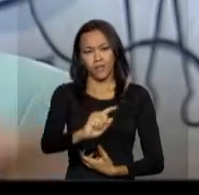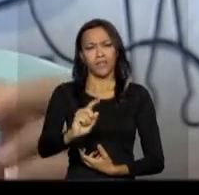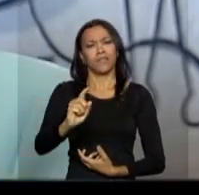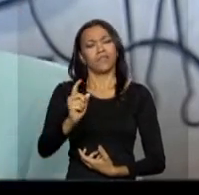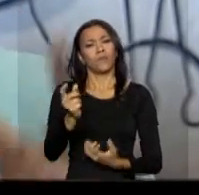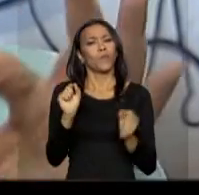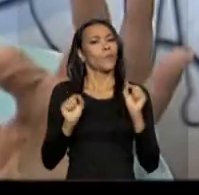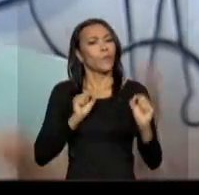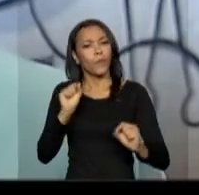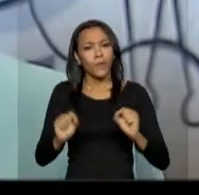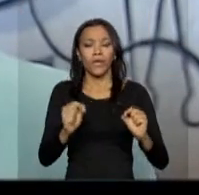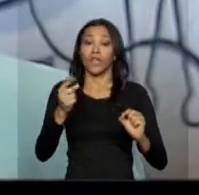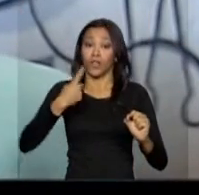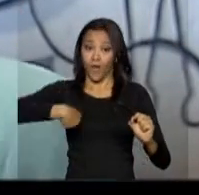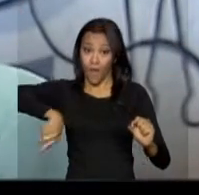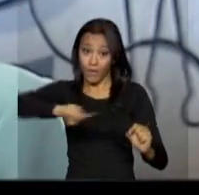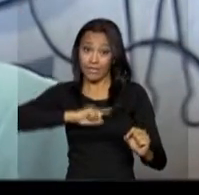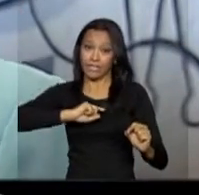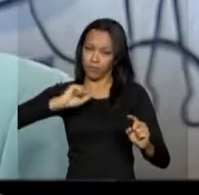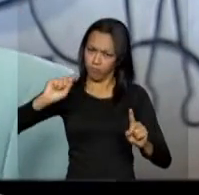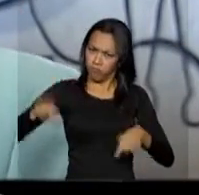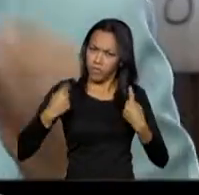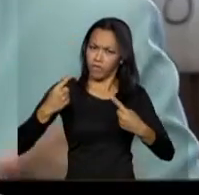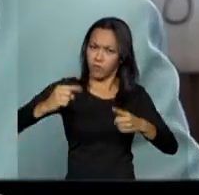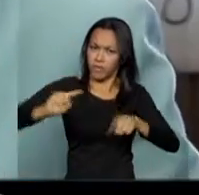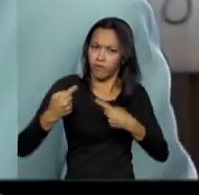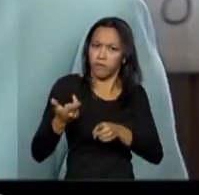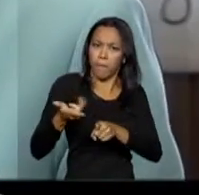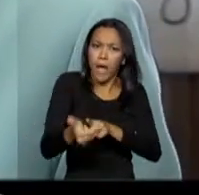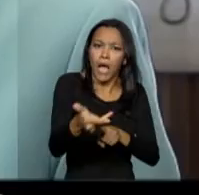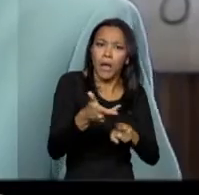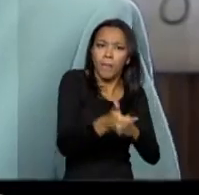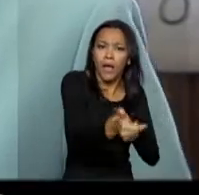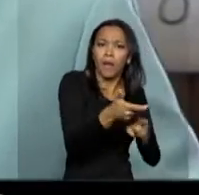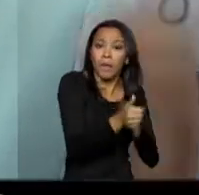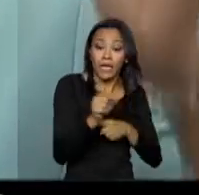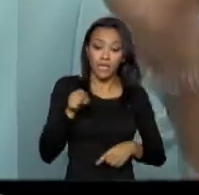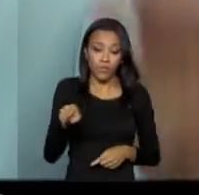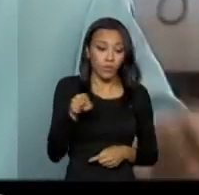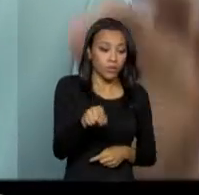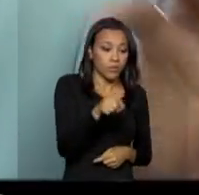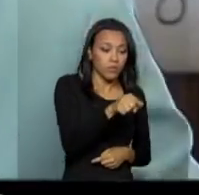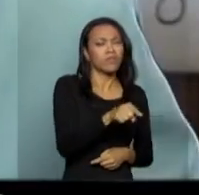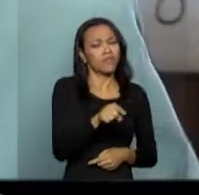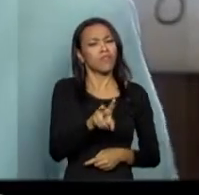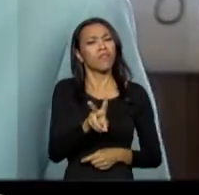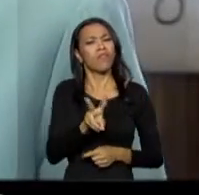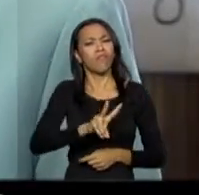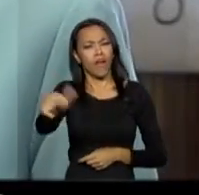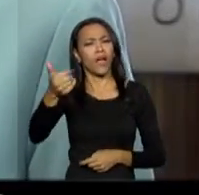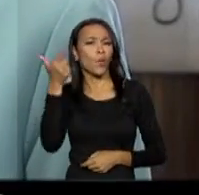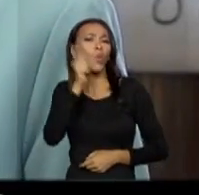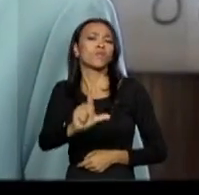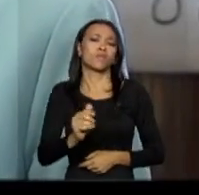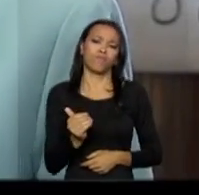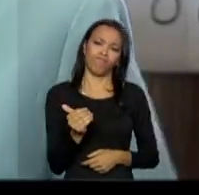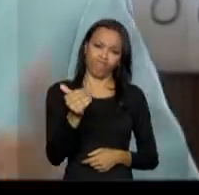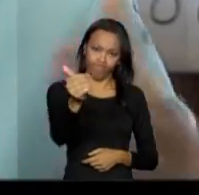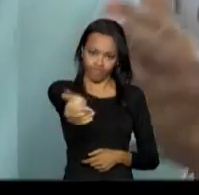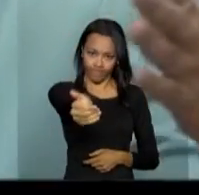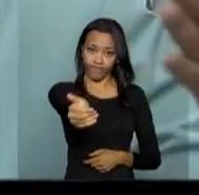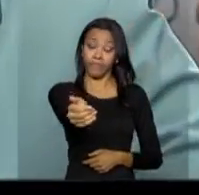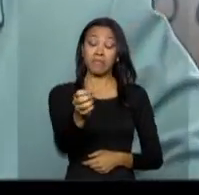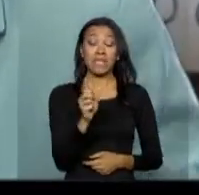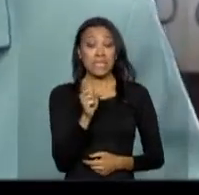franqueza é que estamos enfrentando os desafios, essas dificuldades e que vamos fazer essa travessia.